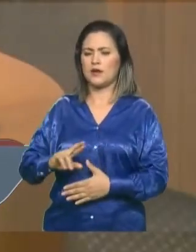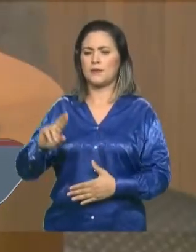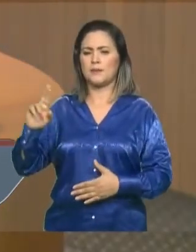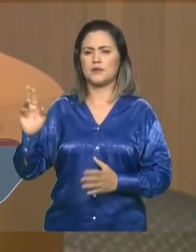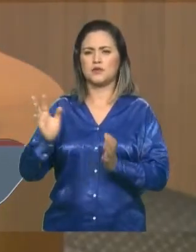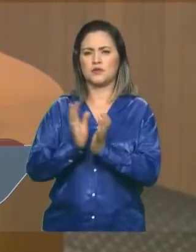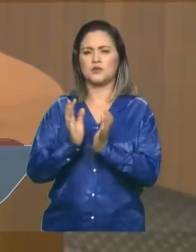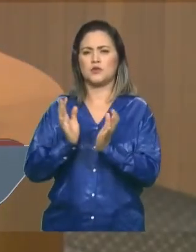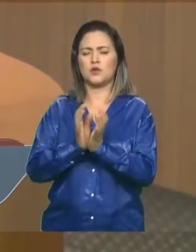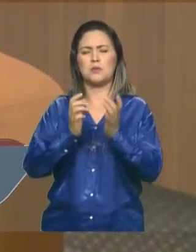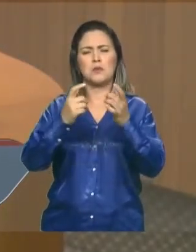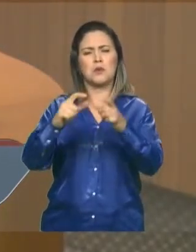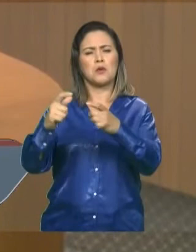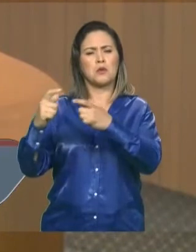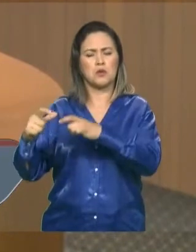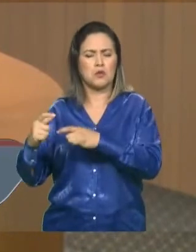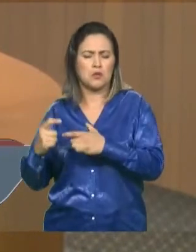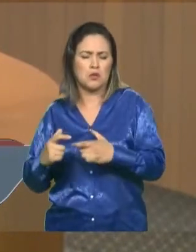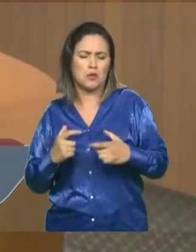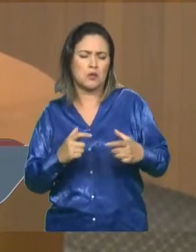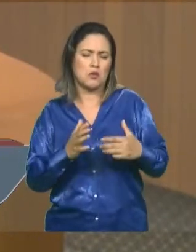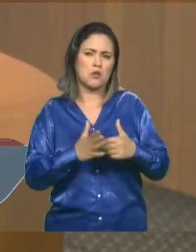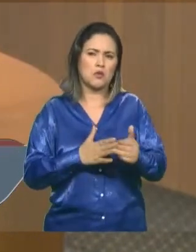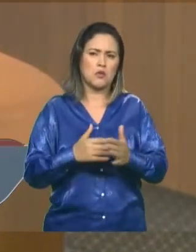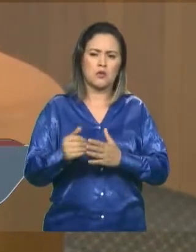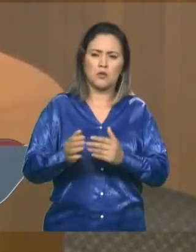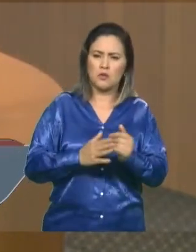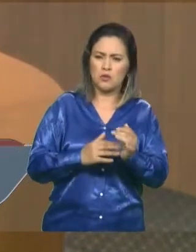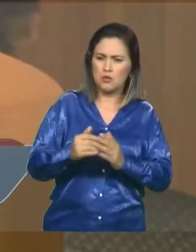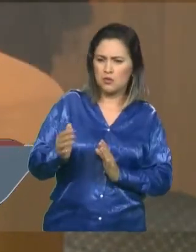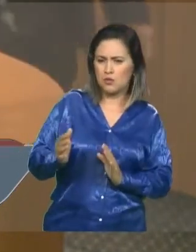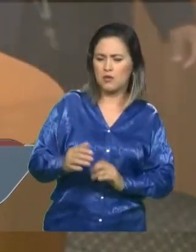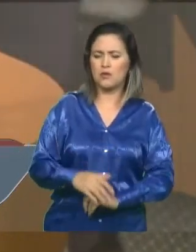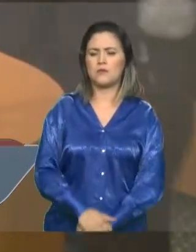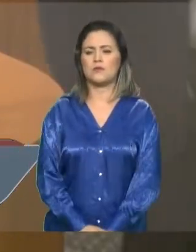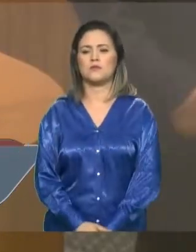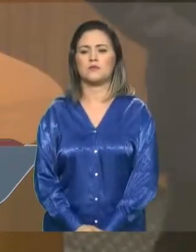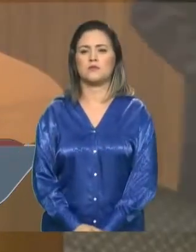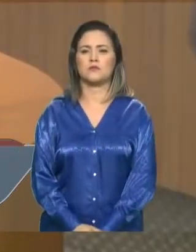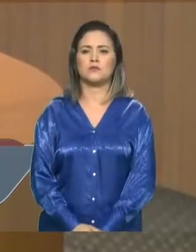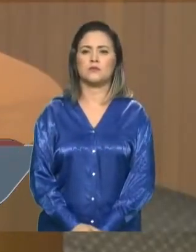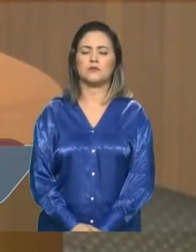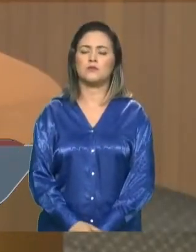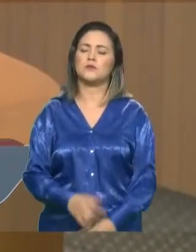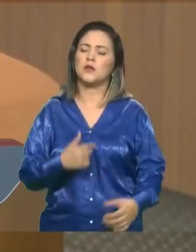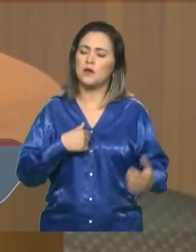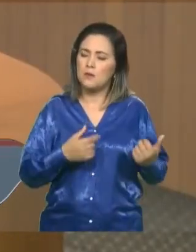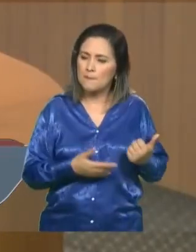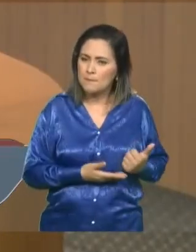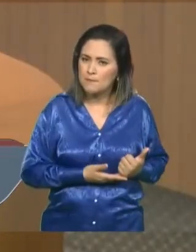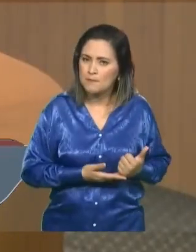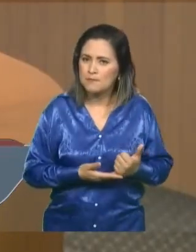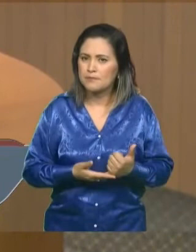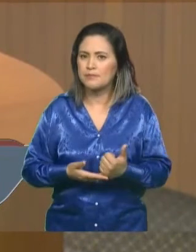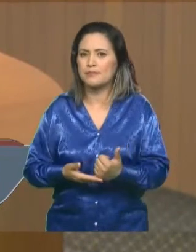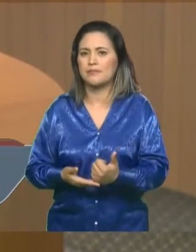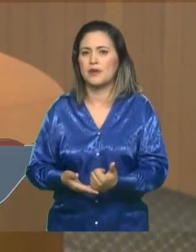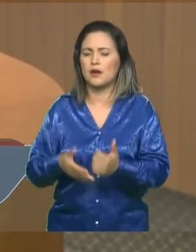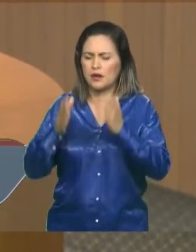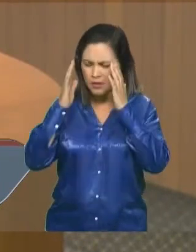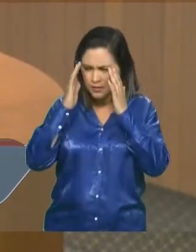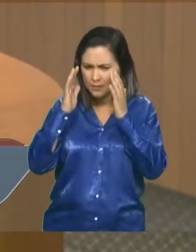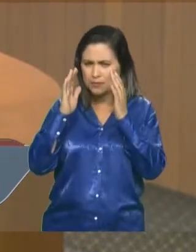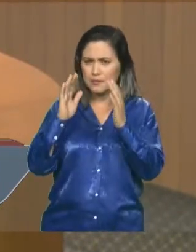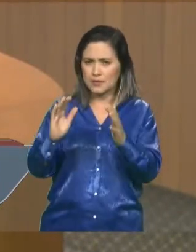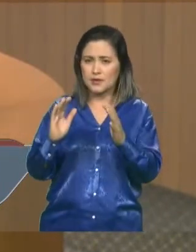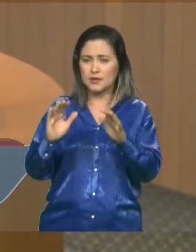em qualquer desafio que Vossa Excelência for enfrentar. Tem o nosso apoio incondicional, tem o nosso respeito e